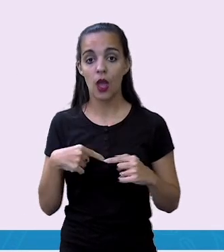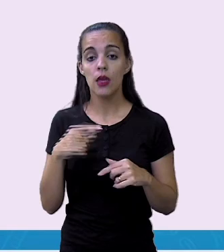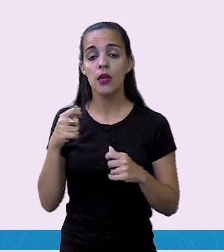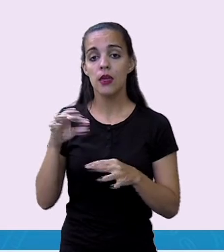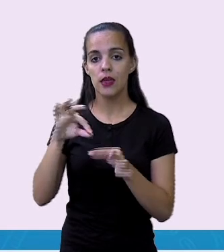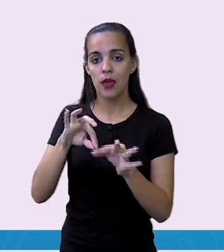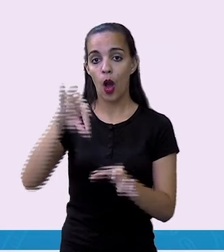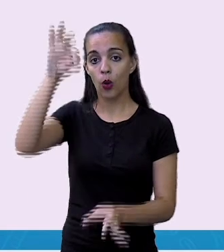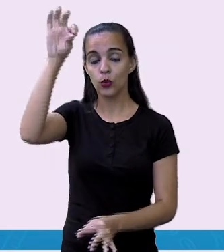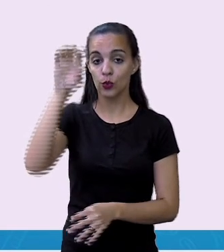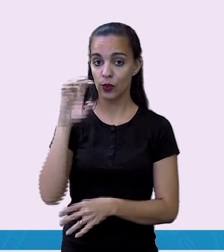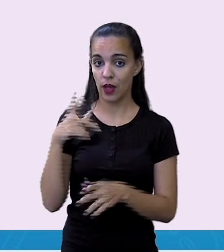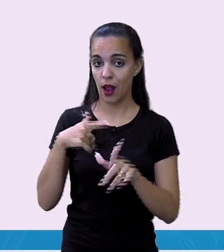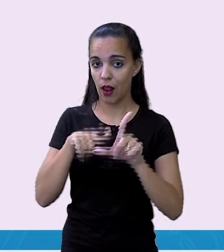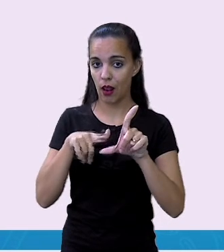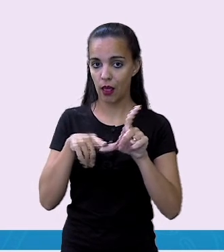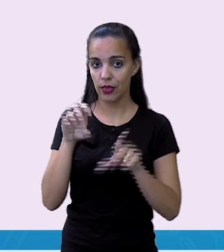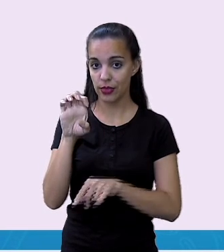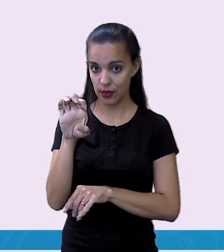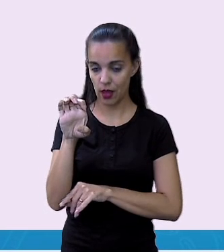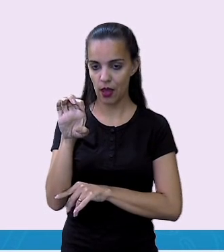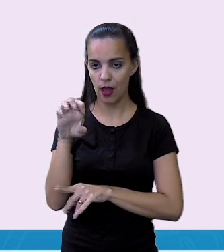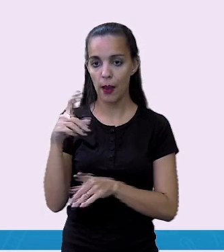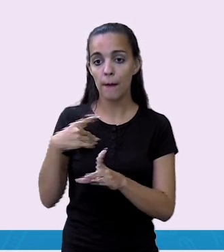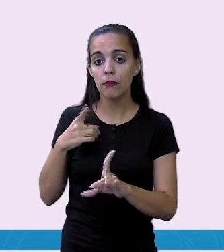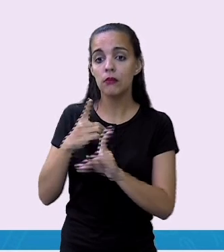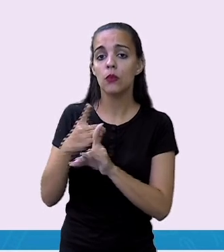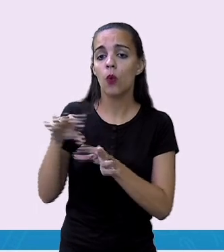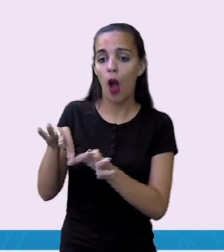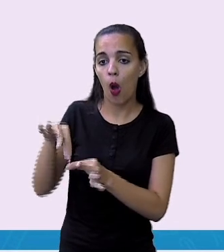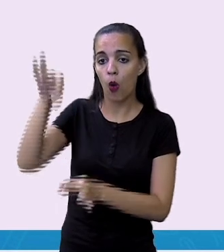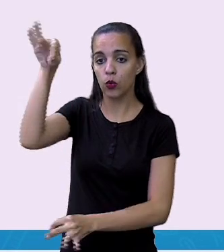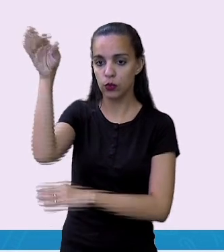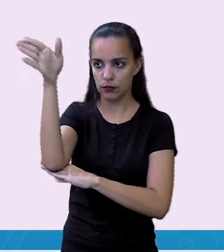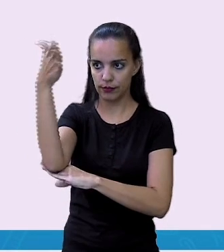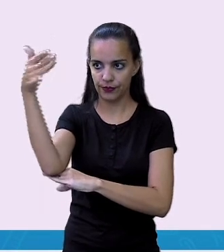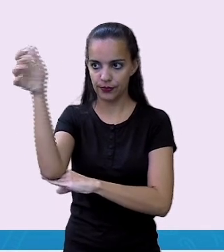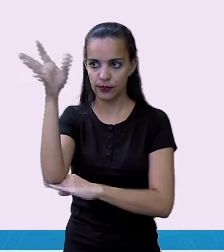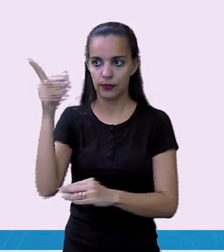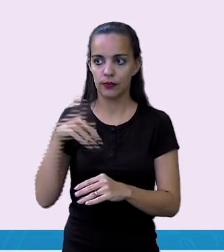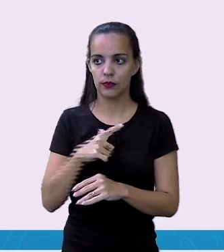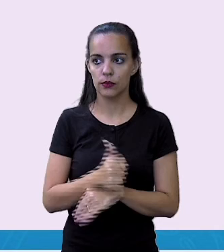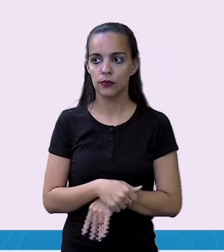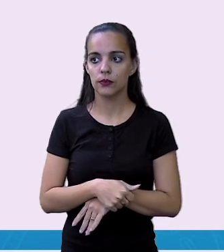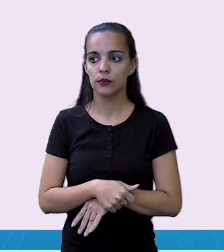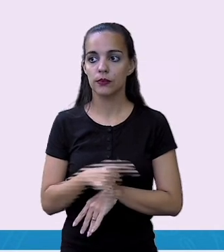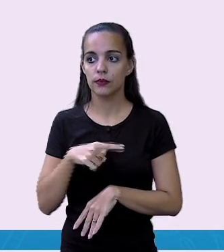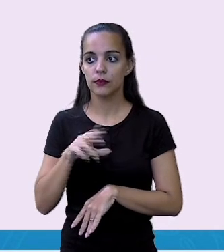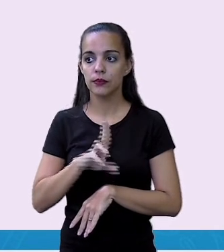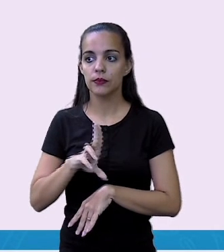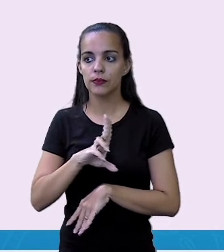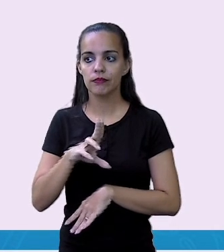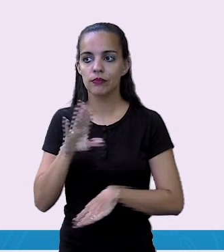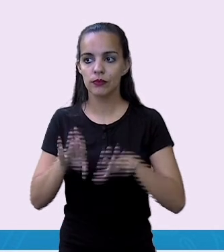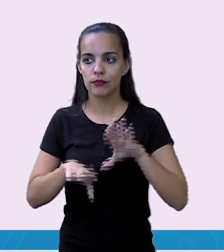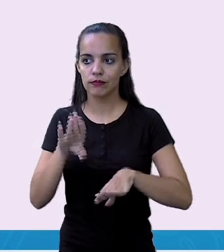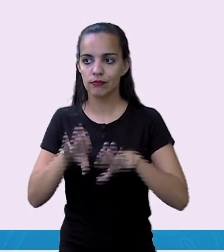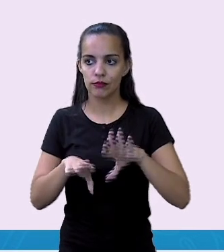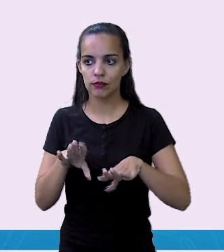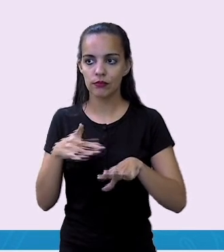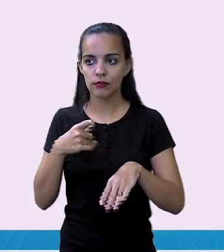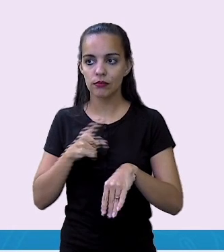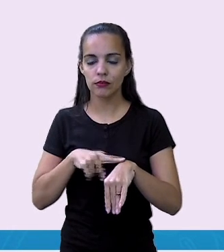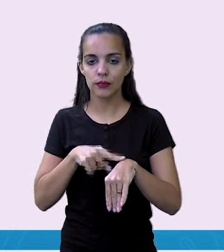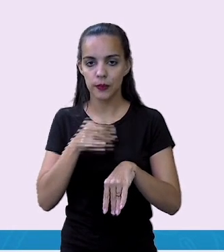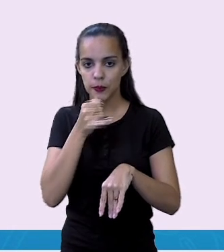como que eu vou fazer? Eu vou colocar um espelho. Esse espelho, dependendo da hora do